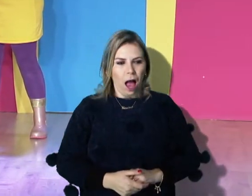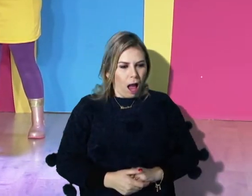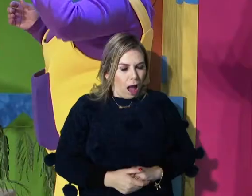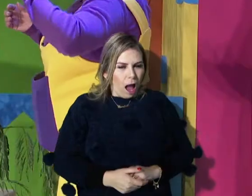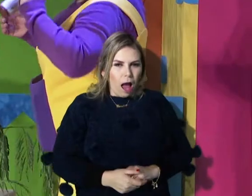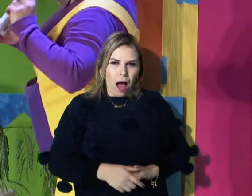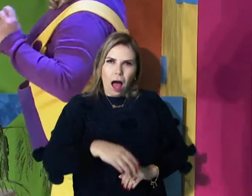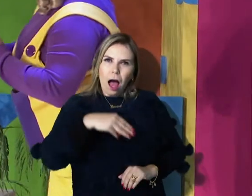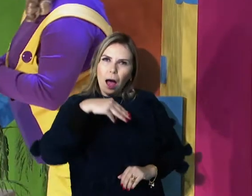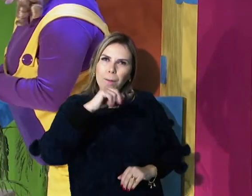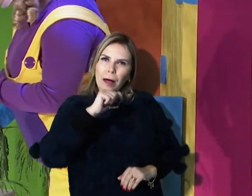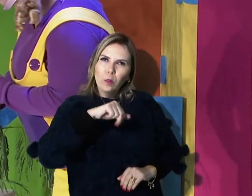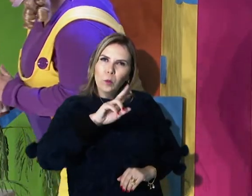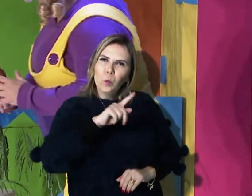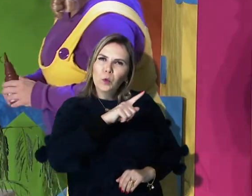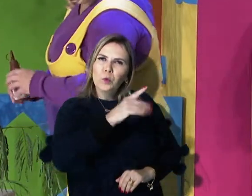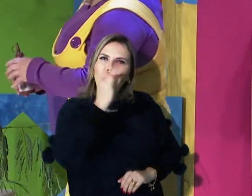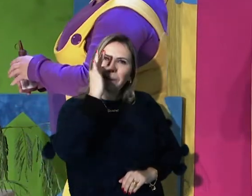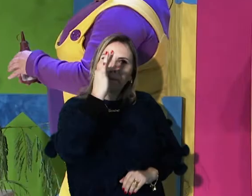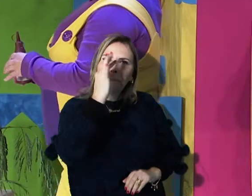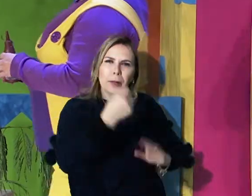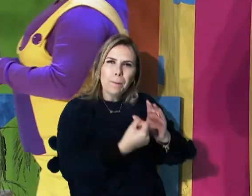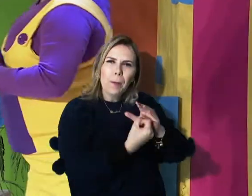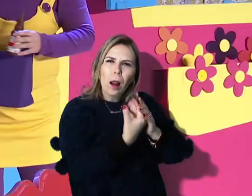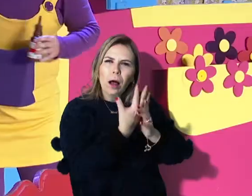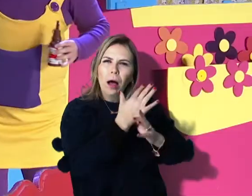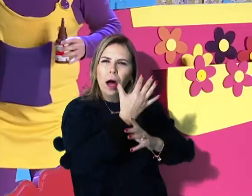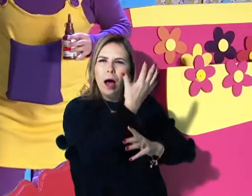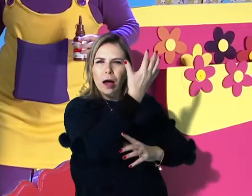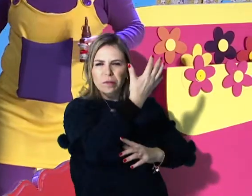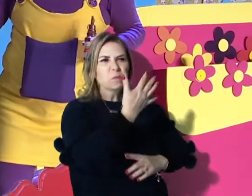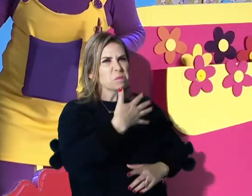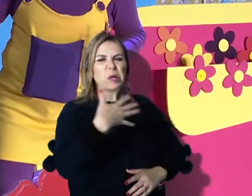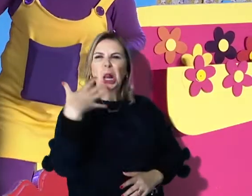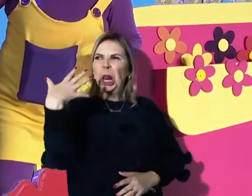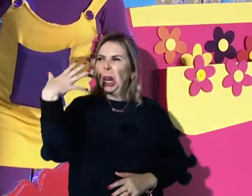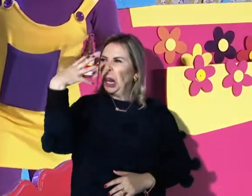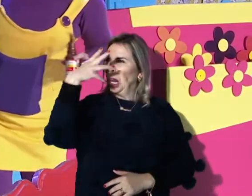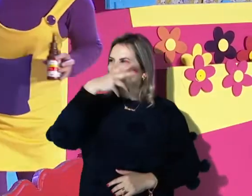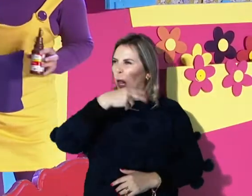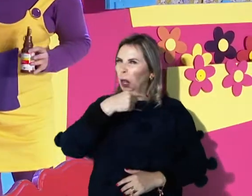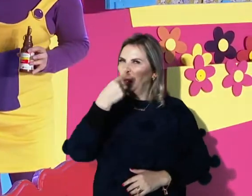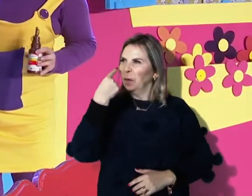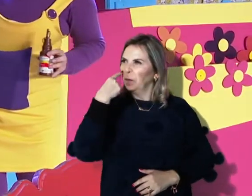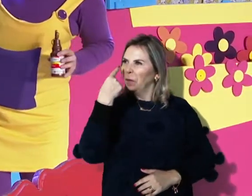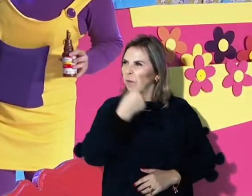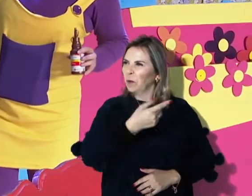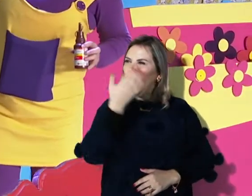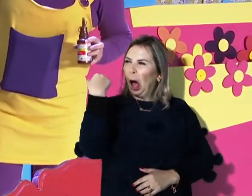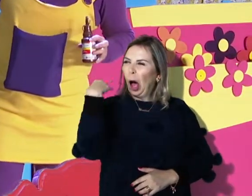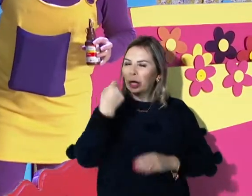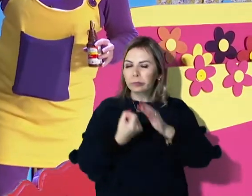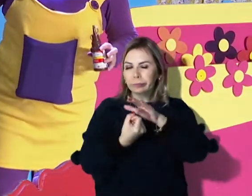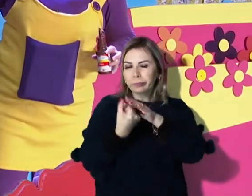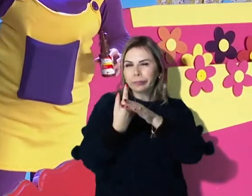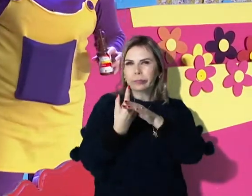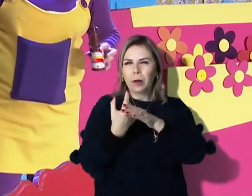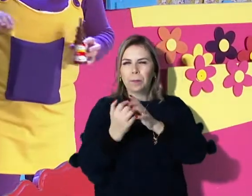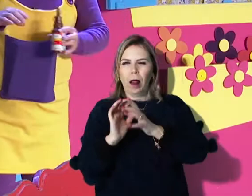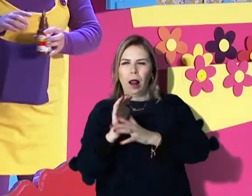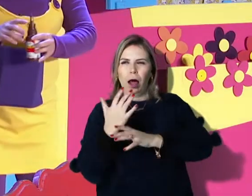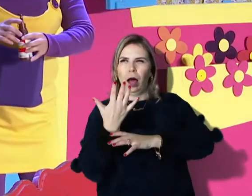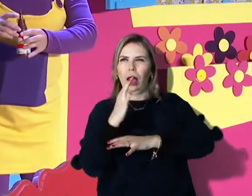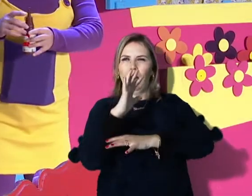Nossa, Manu, como sua planta cresceu! É, ela tá linda, né? De plantinha, ela virou uma